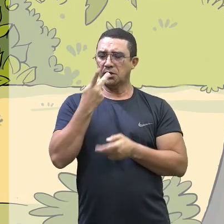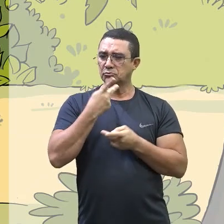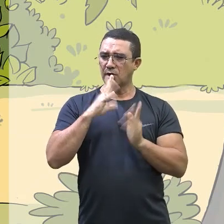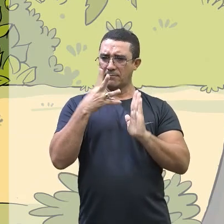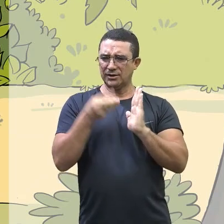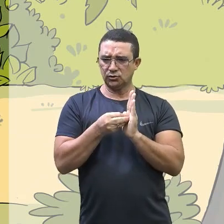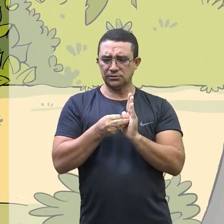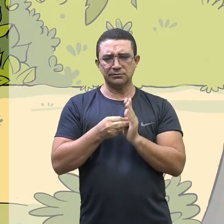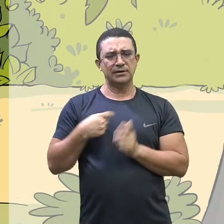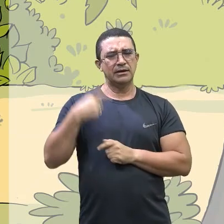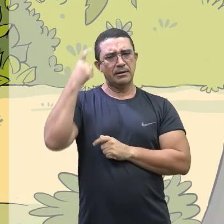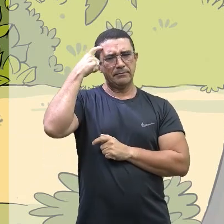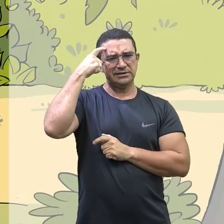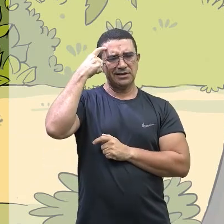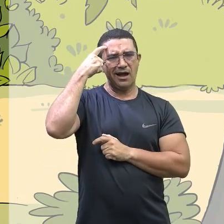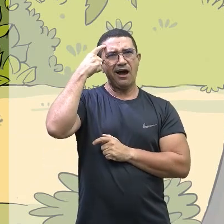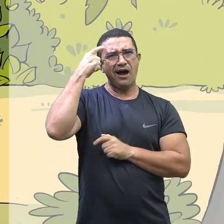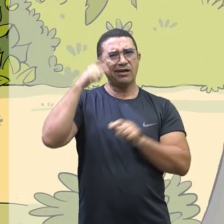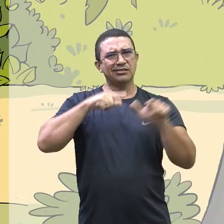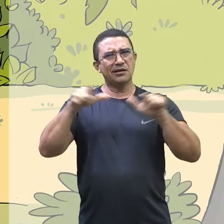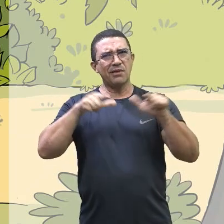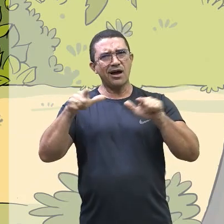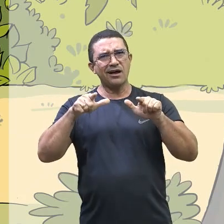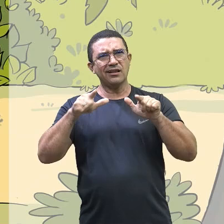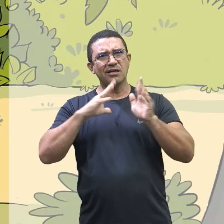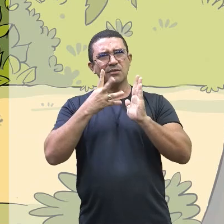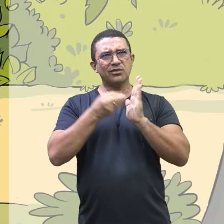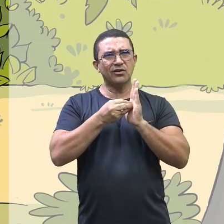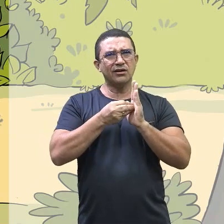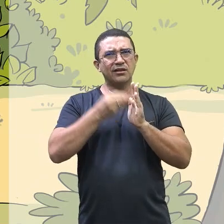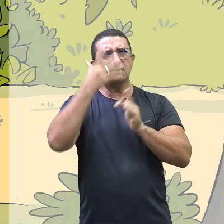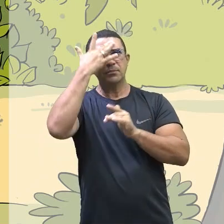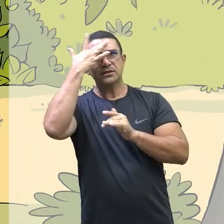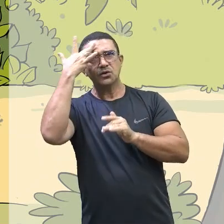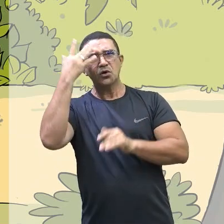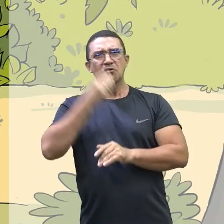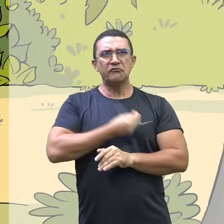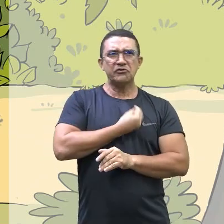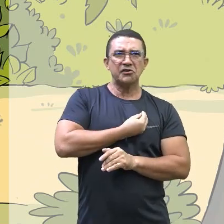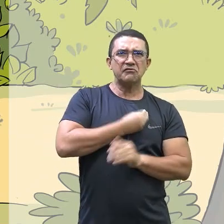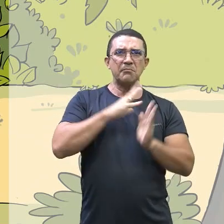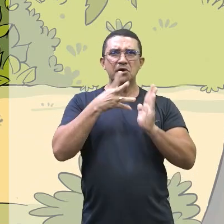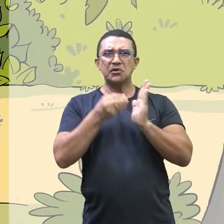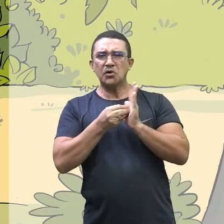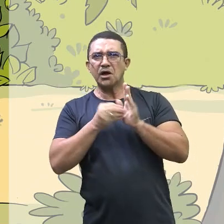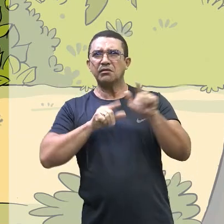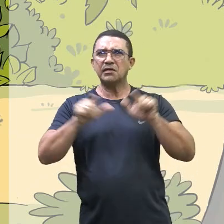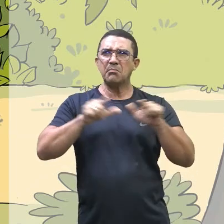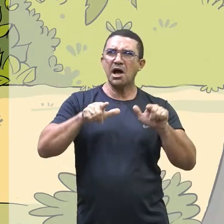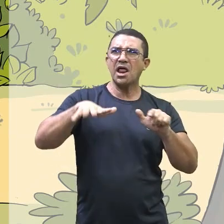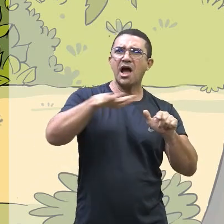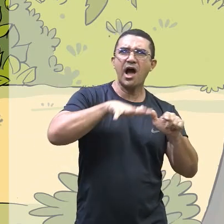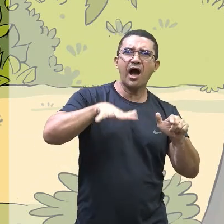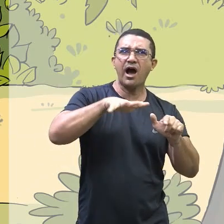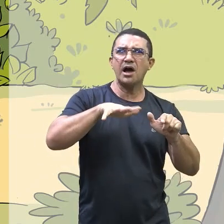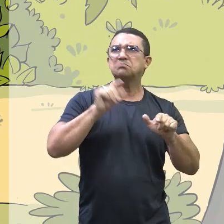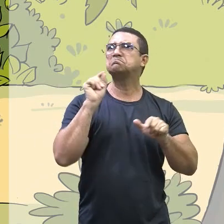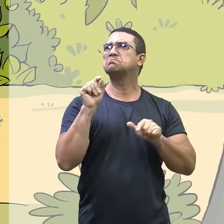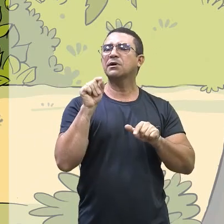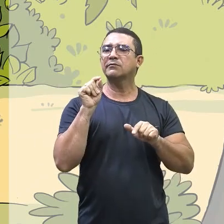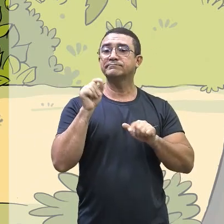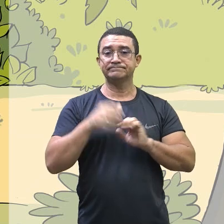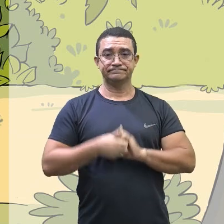que pensar aí, não é? Trabalha na Amazônia. Quem vive na Amazônia trabalha com o quê? Nós temos que ver que a